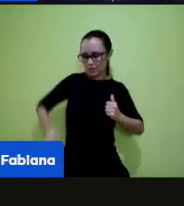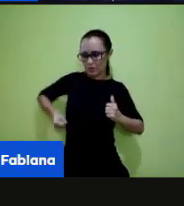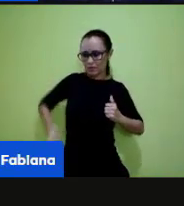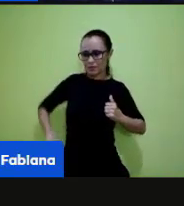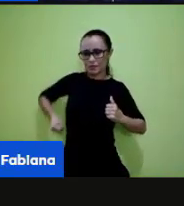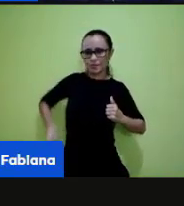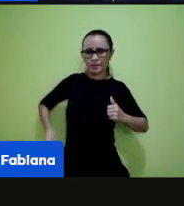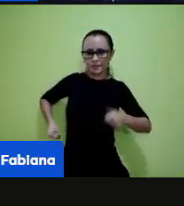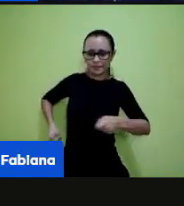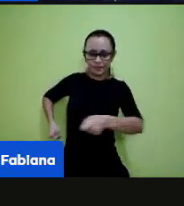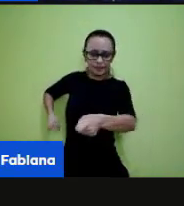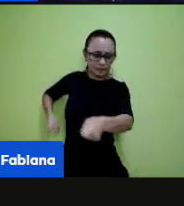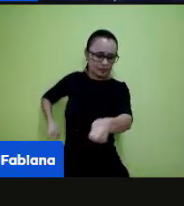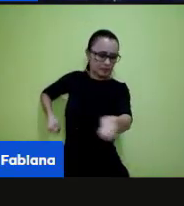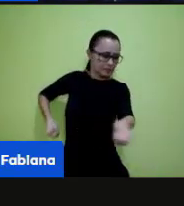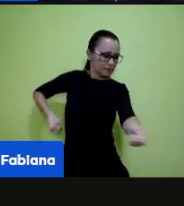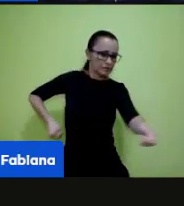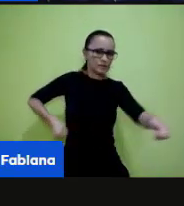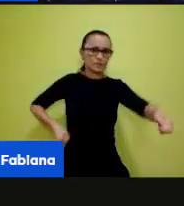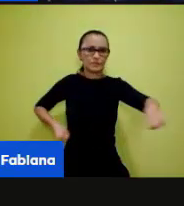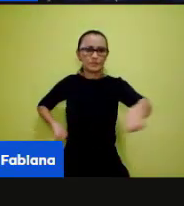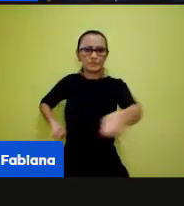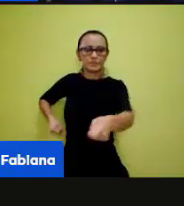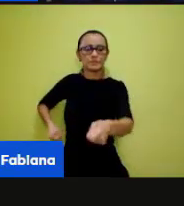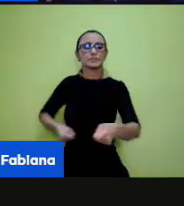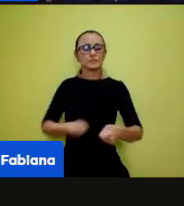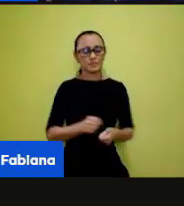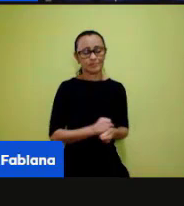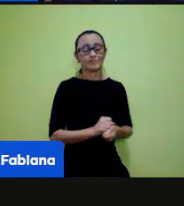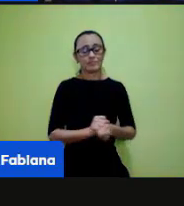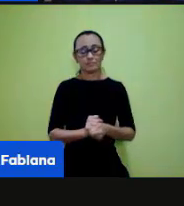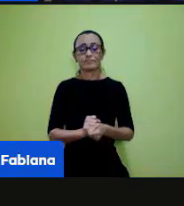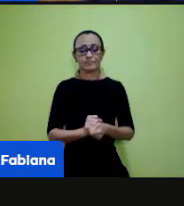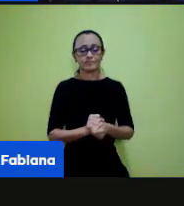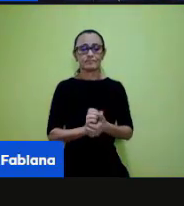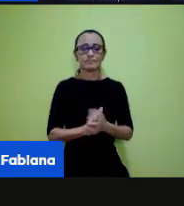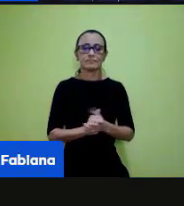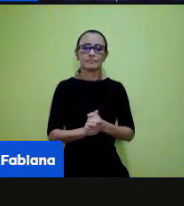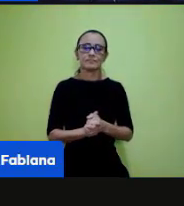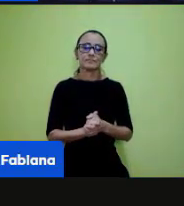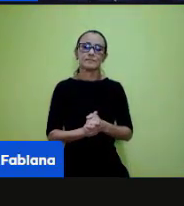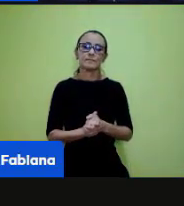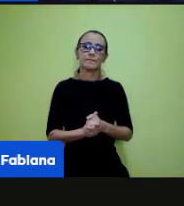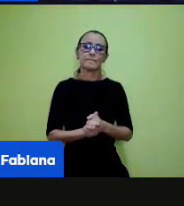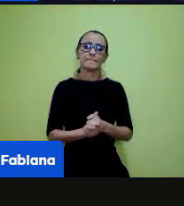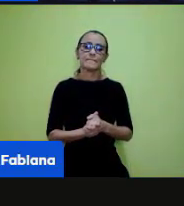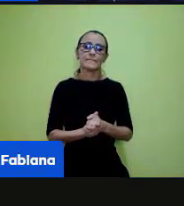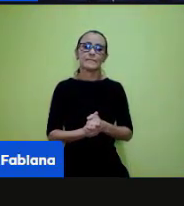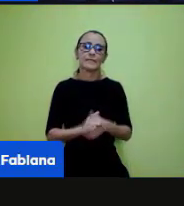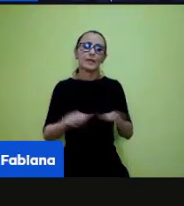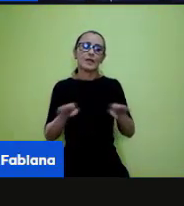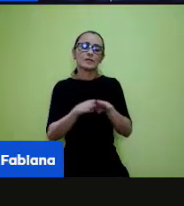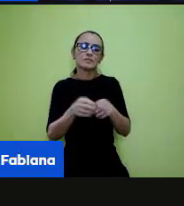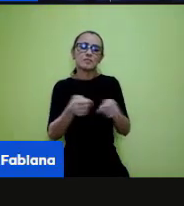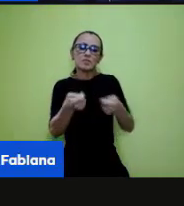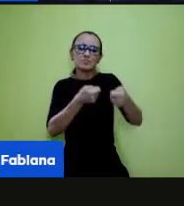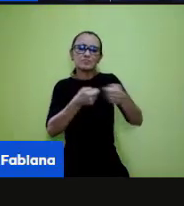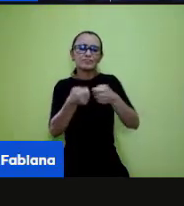e faz a borrifação, onde o veículo não possa adentrar. Controle biológico é um